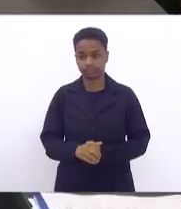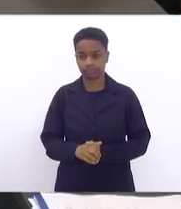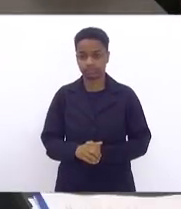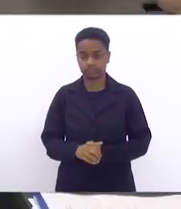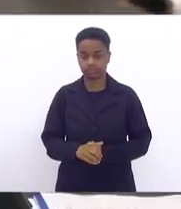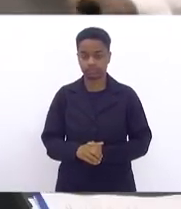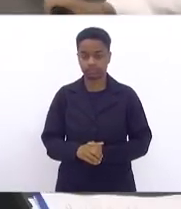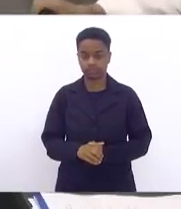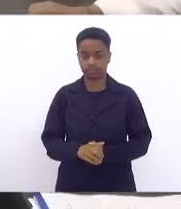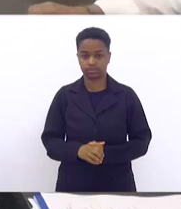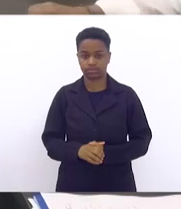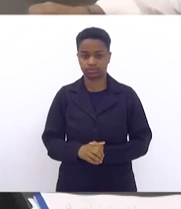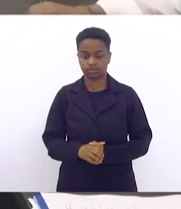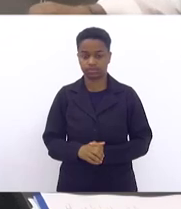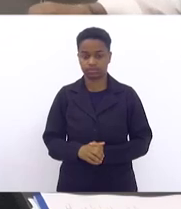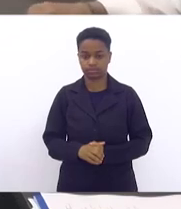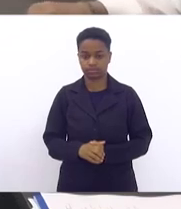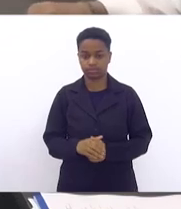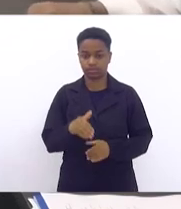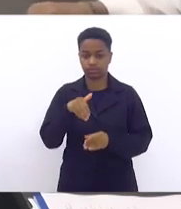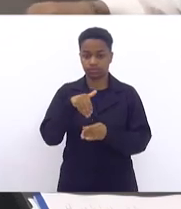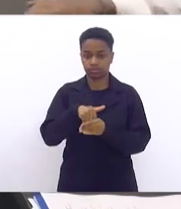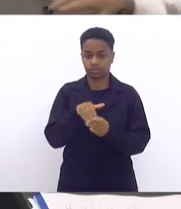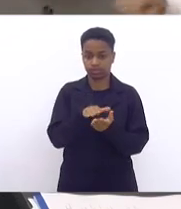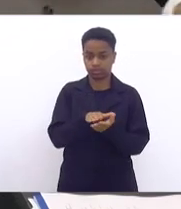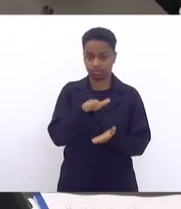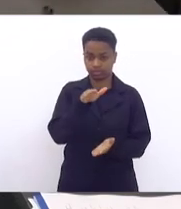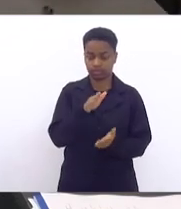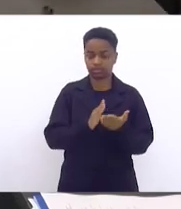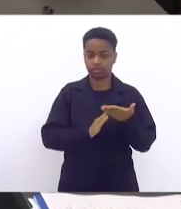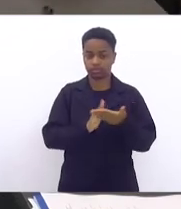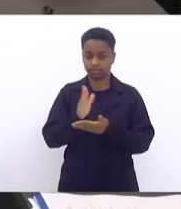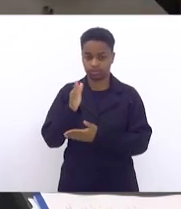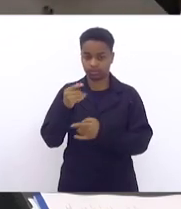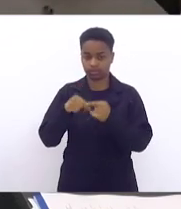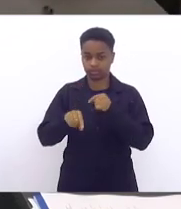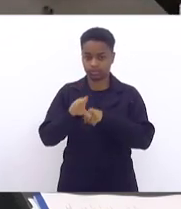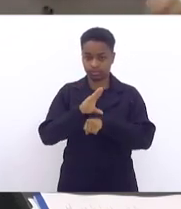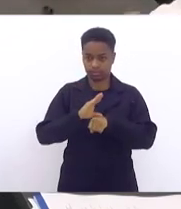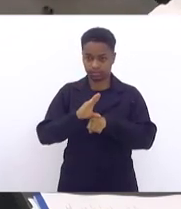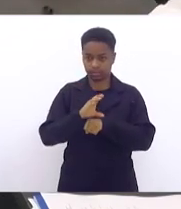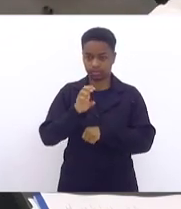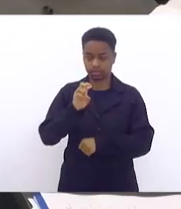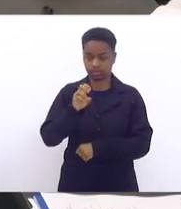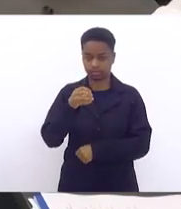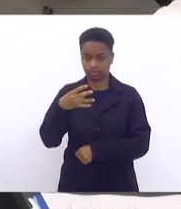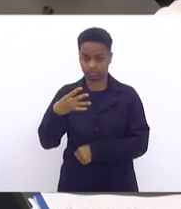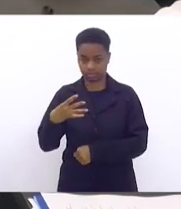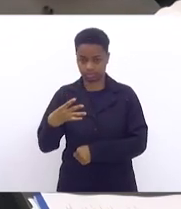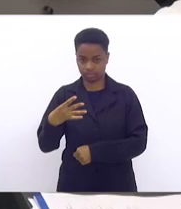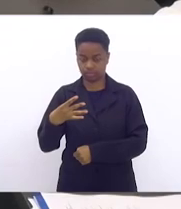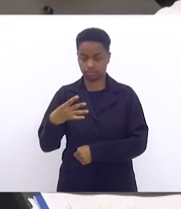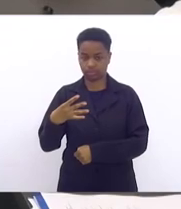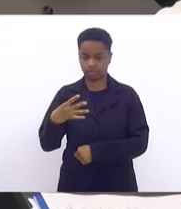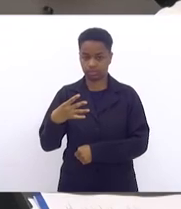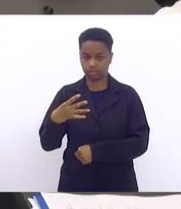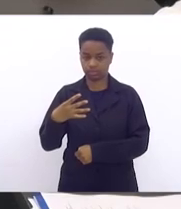retificando. Votação em bloco, já aprovadas as inconstitucionalidades. 54 da pauta,